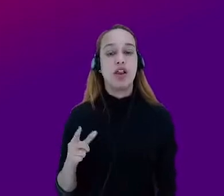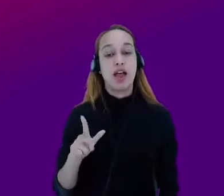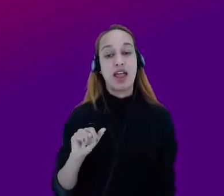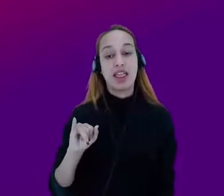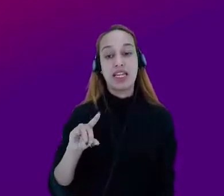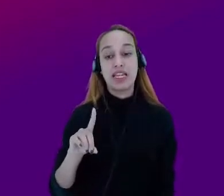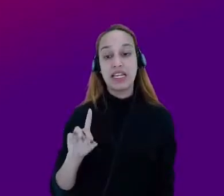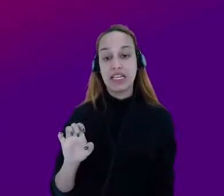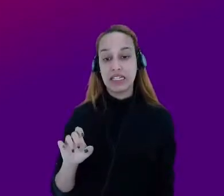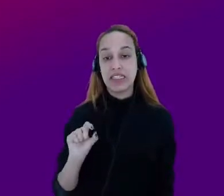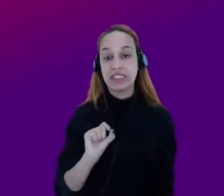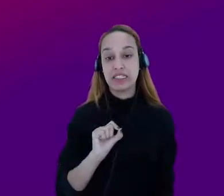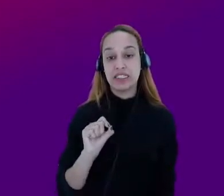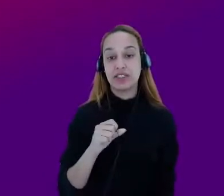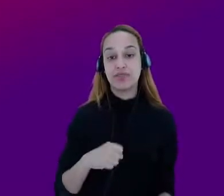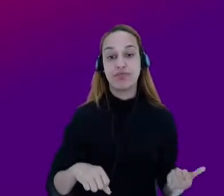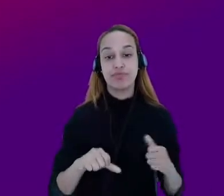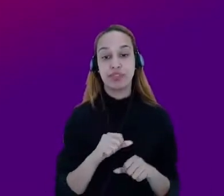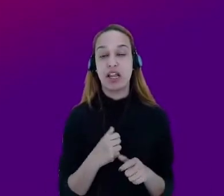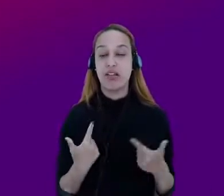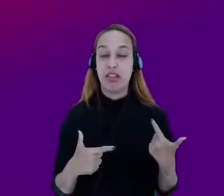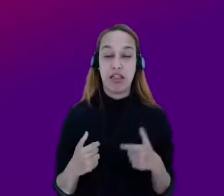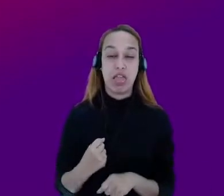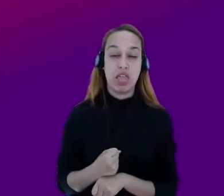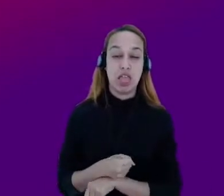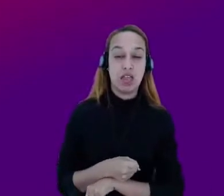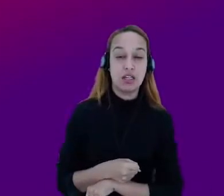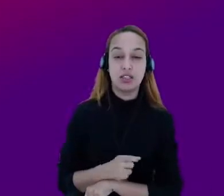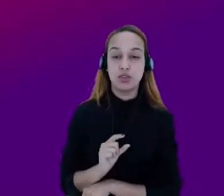trabalho árduo e heróico das